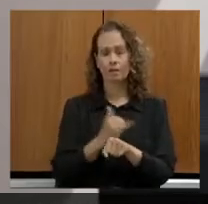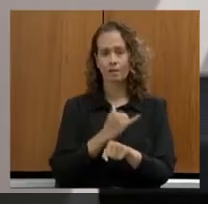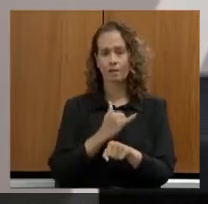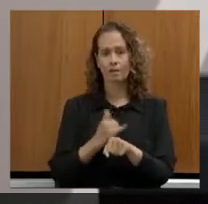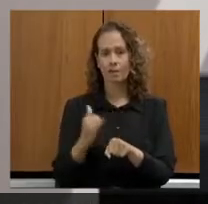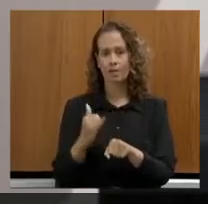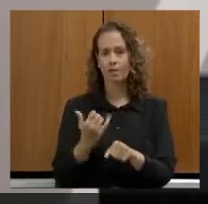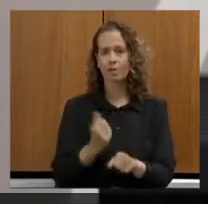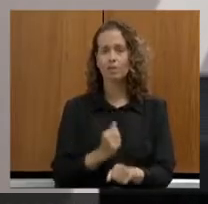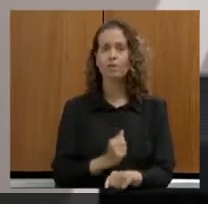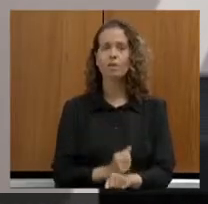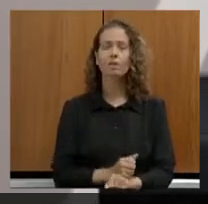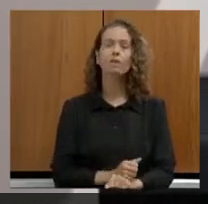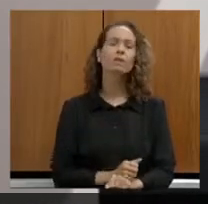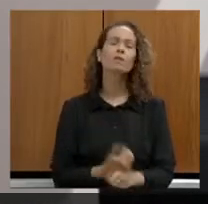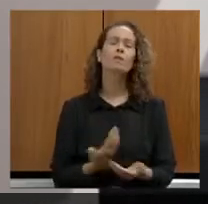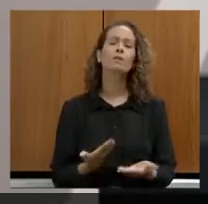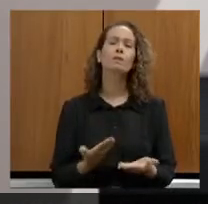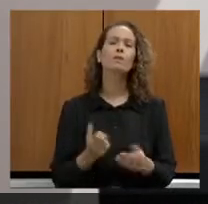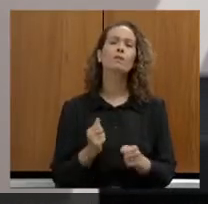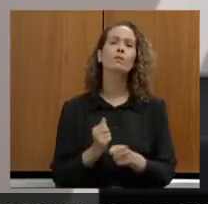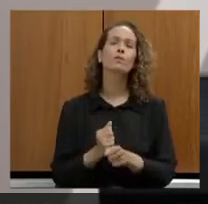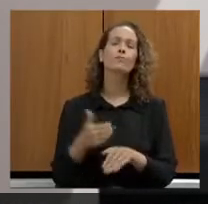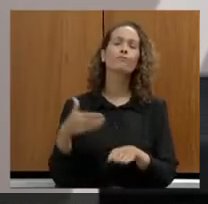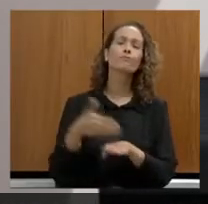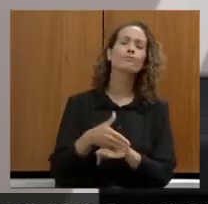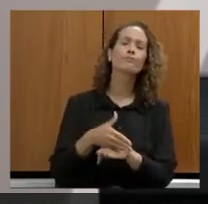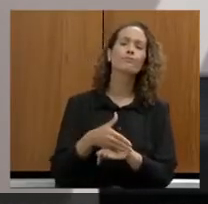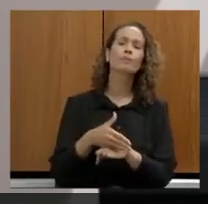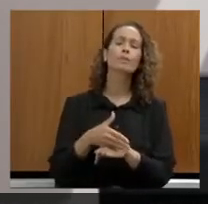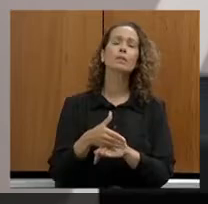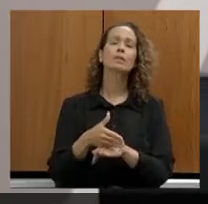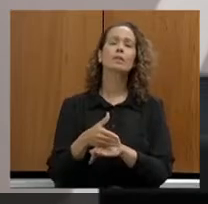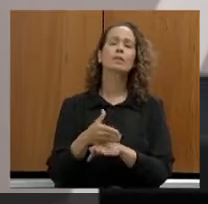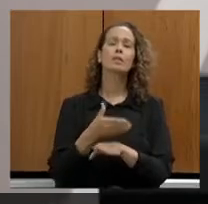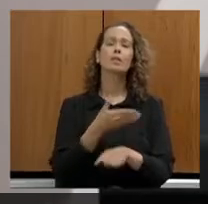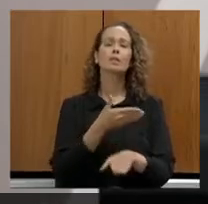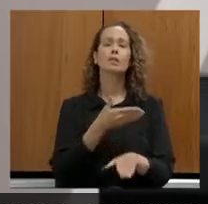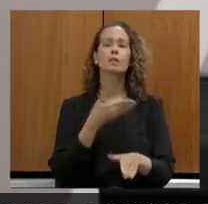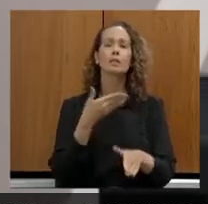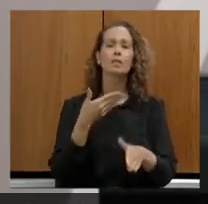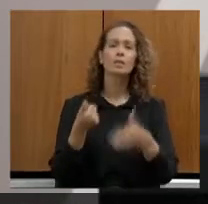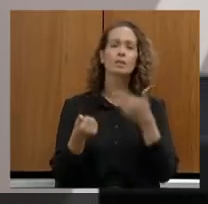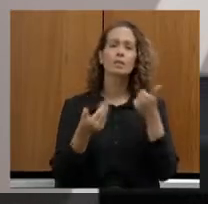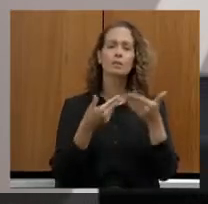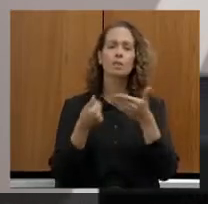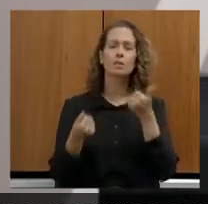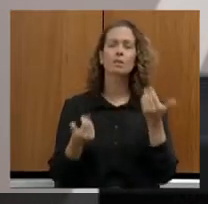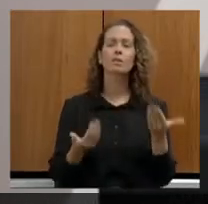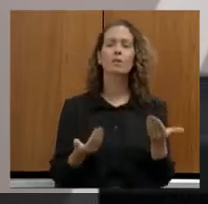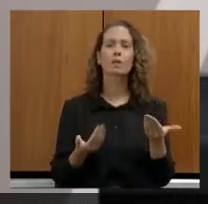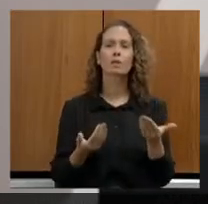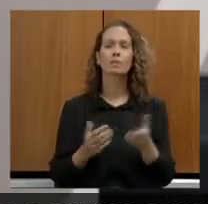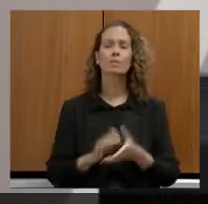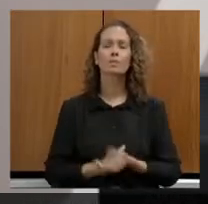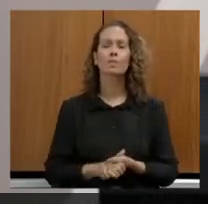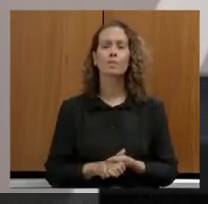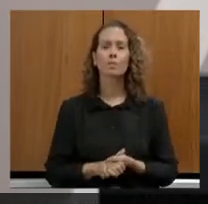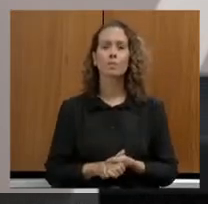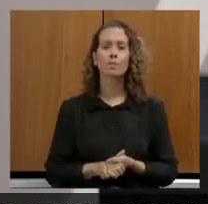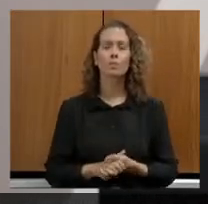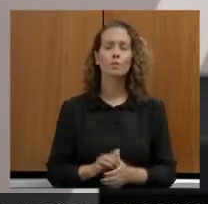de intervenção que busca atenuar os efeitos